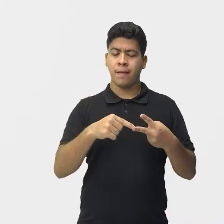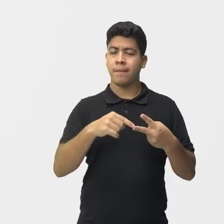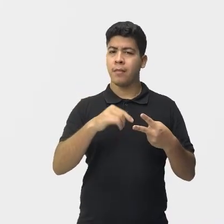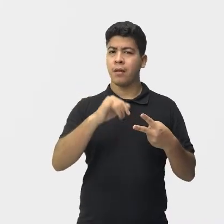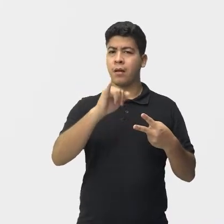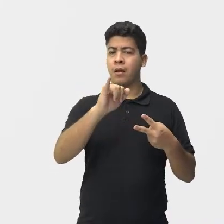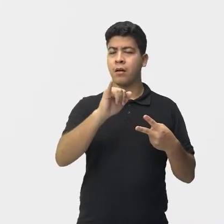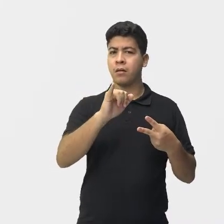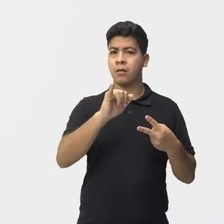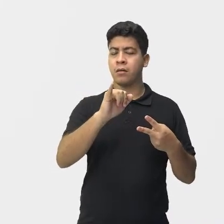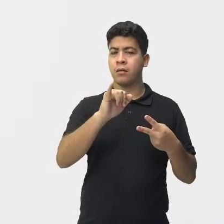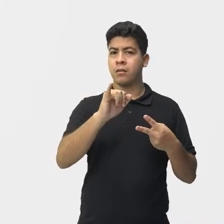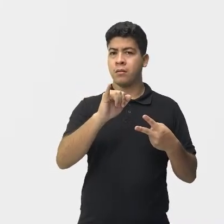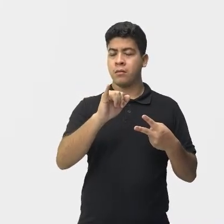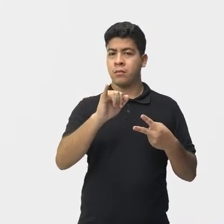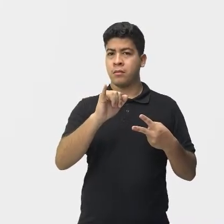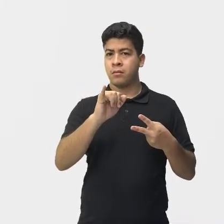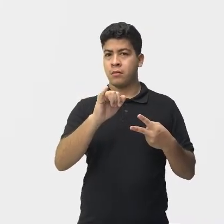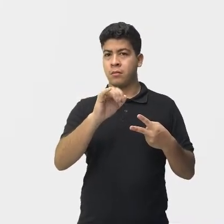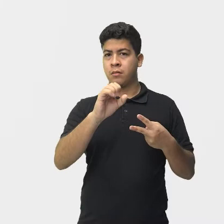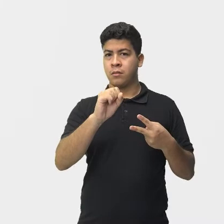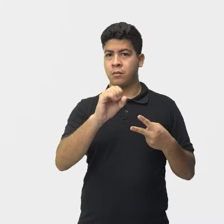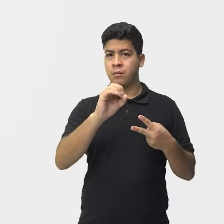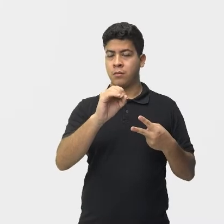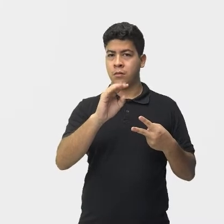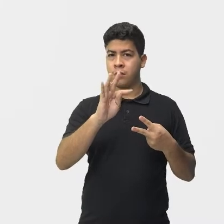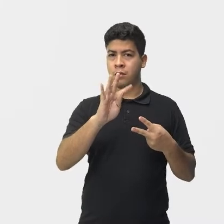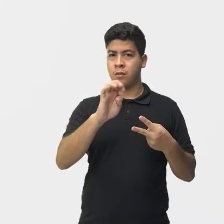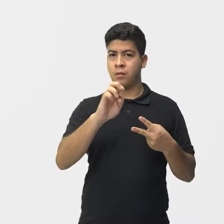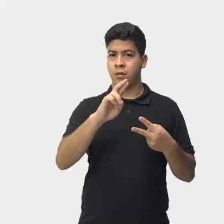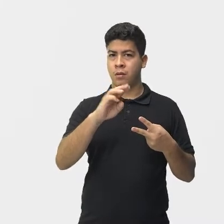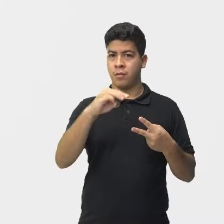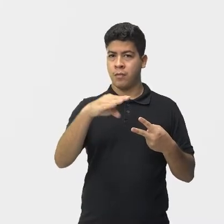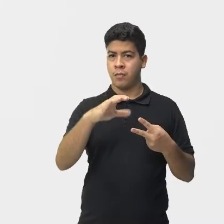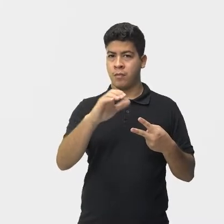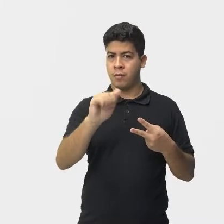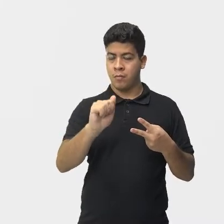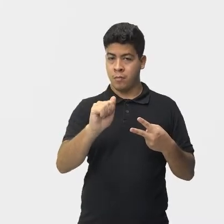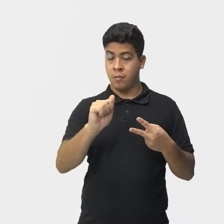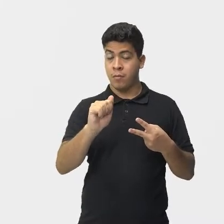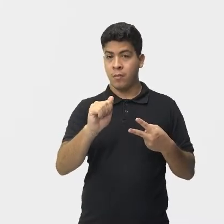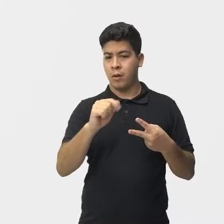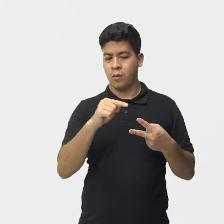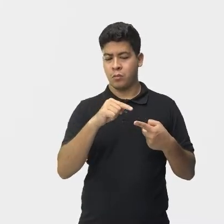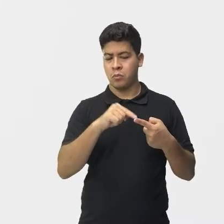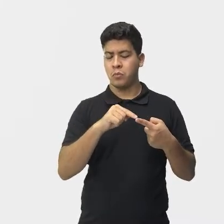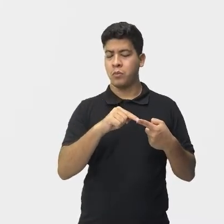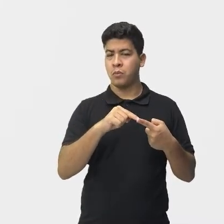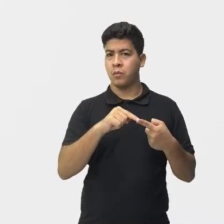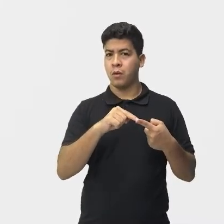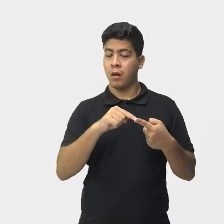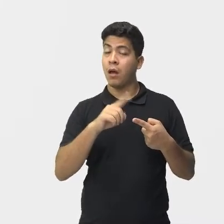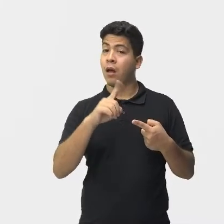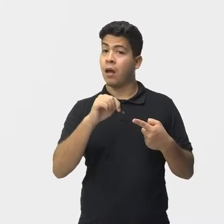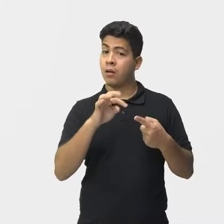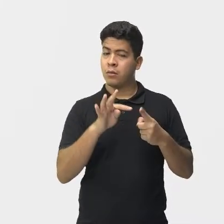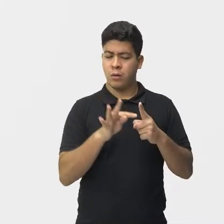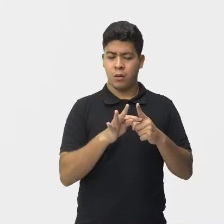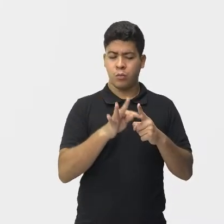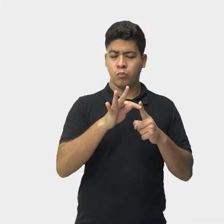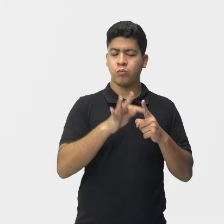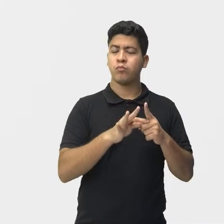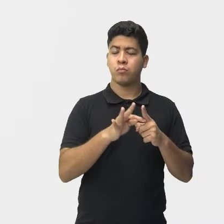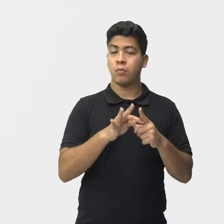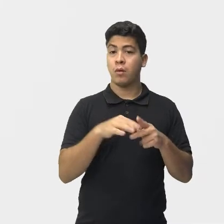só isotérmicas, porque isométrica não vai ter trabalho, no caso de uma transformação isotérmica, eu tenho que usar a propriedade que diz que